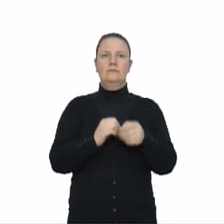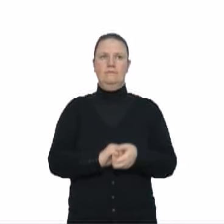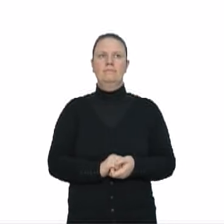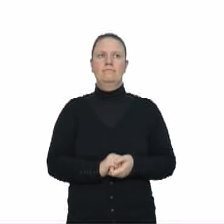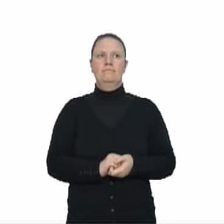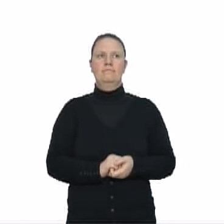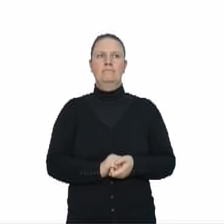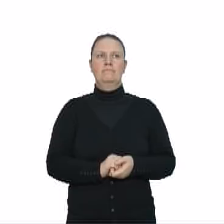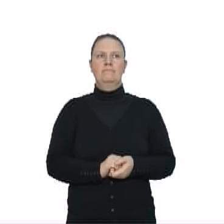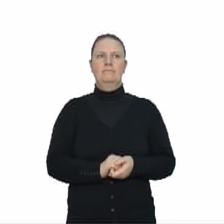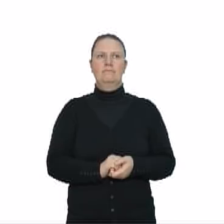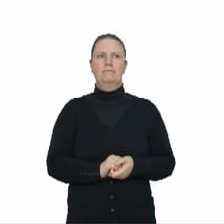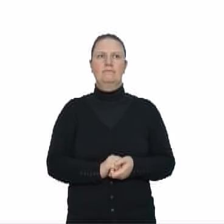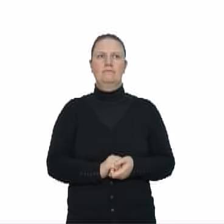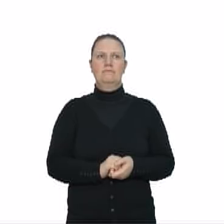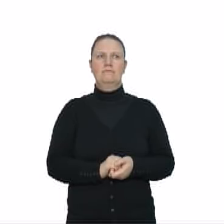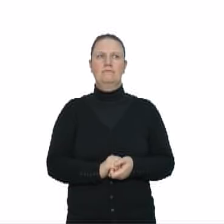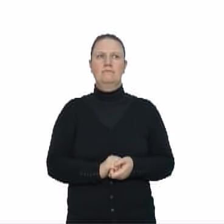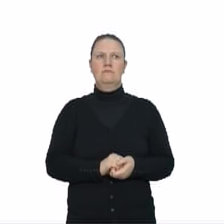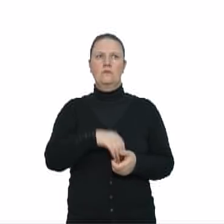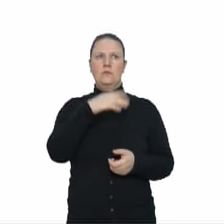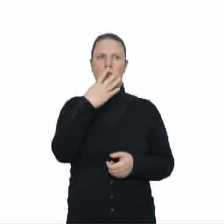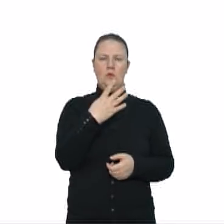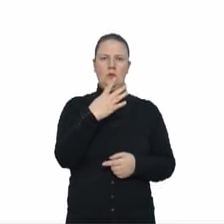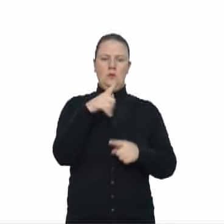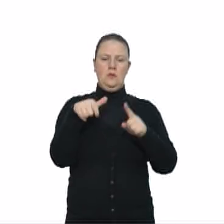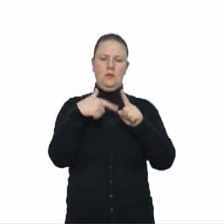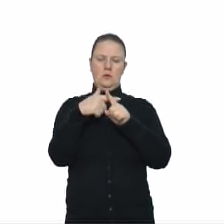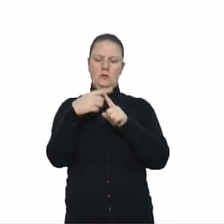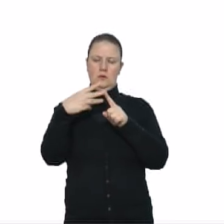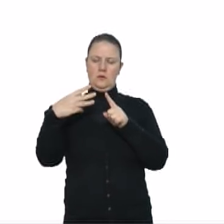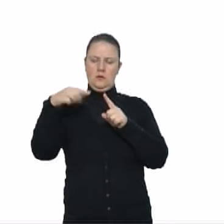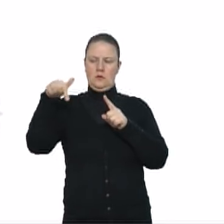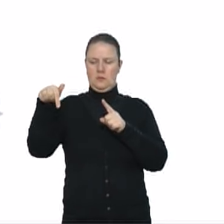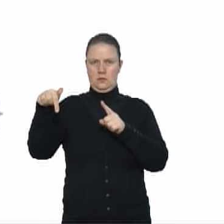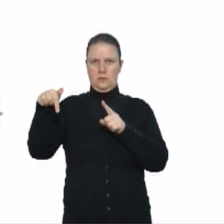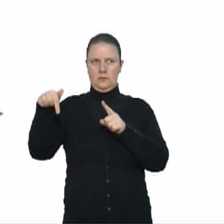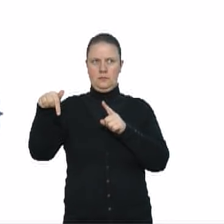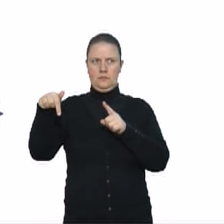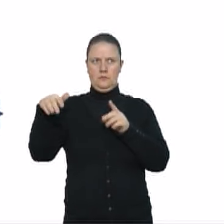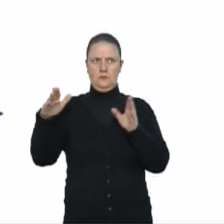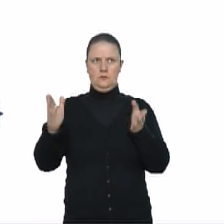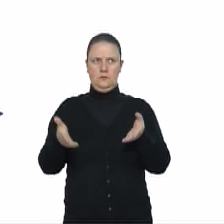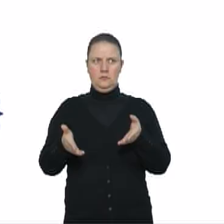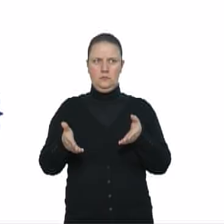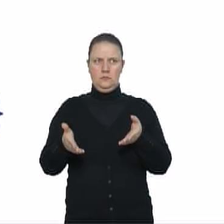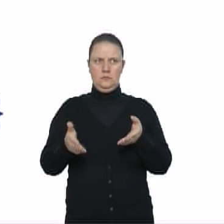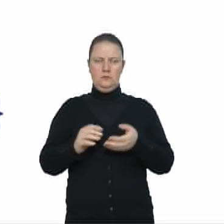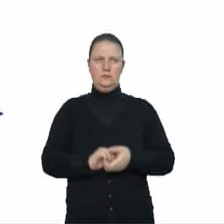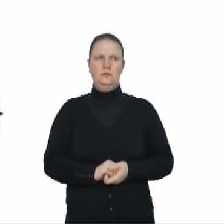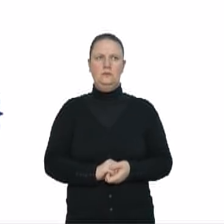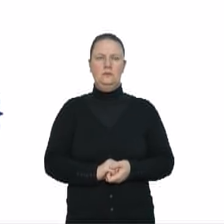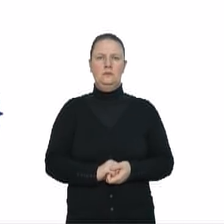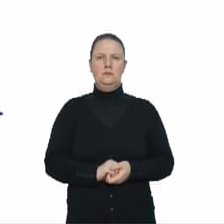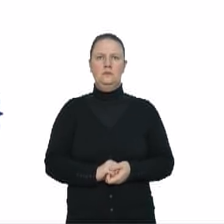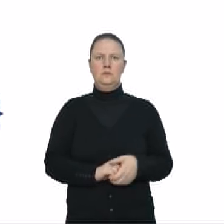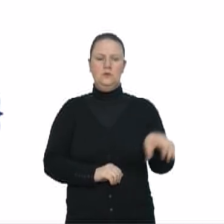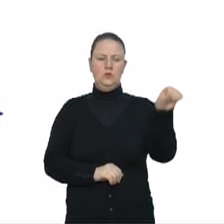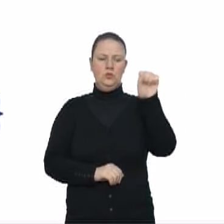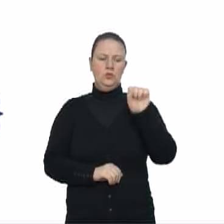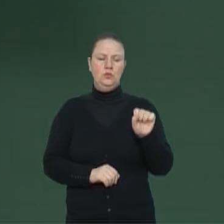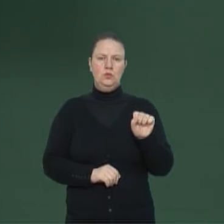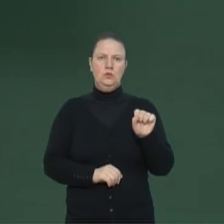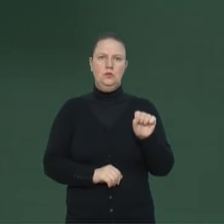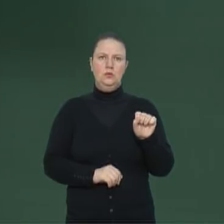é 7, né? 4 mais 3 é 7. E o x2 é menos 4 mais 3, que dá menos 1. Solução, então, final, né? O